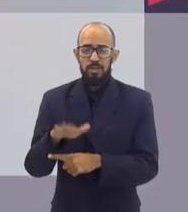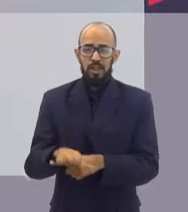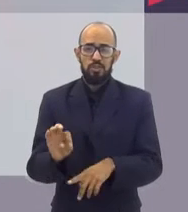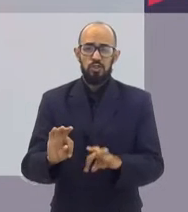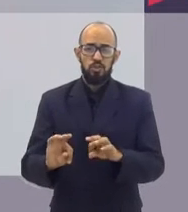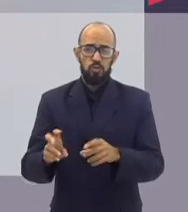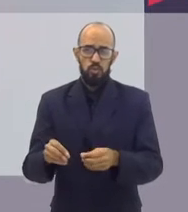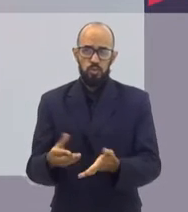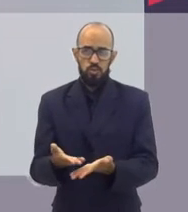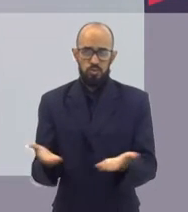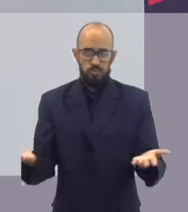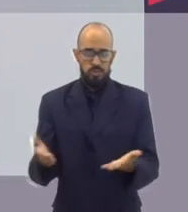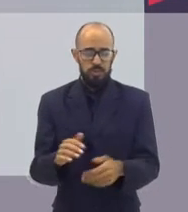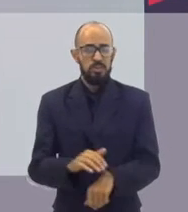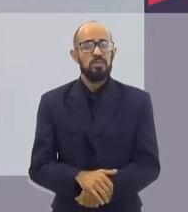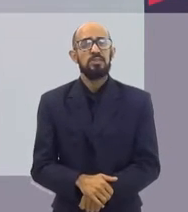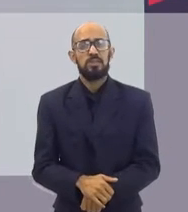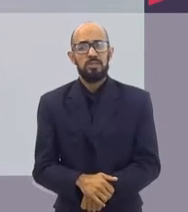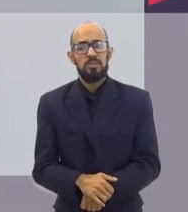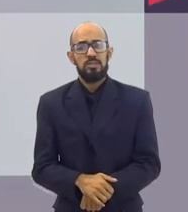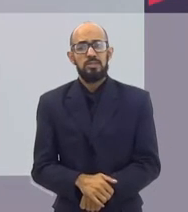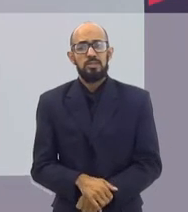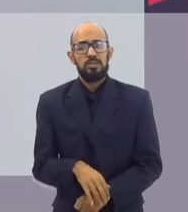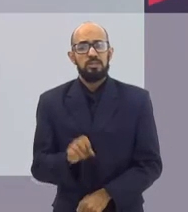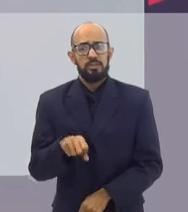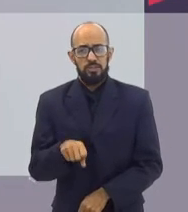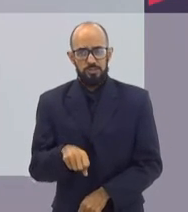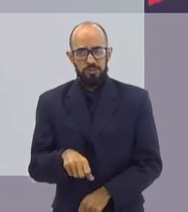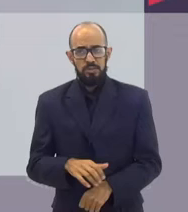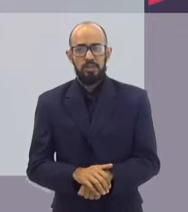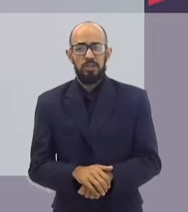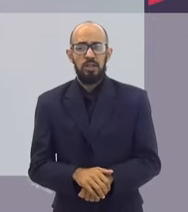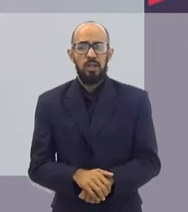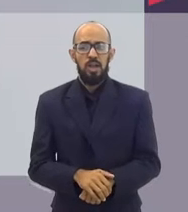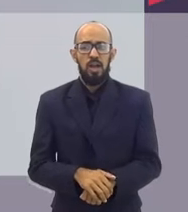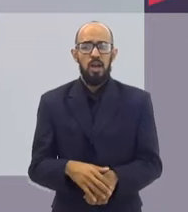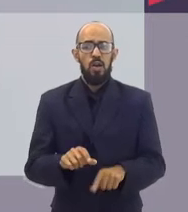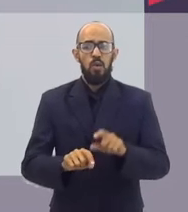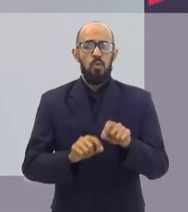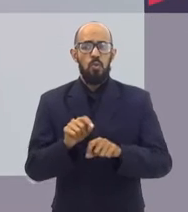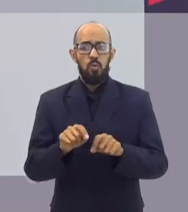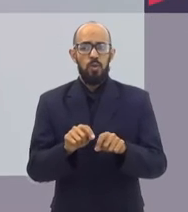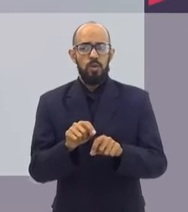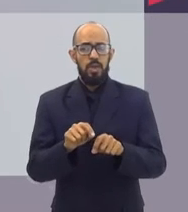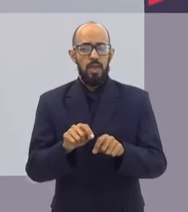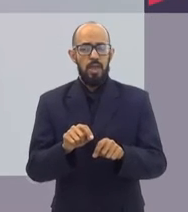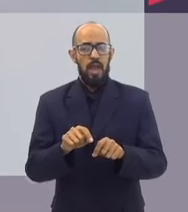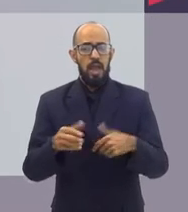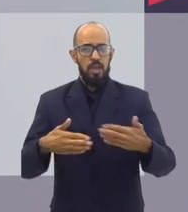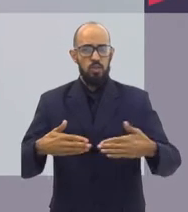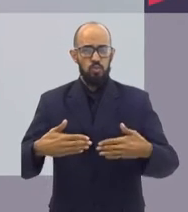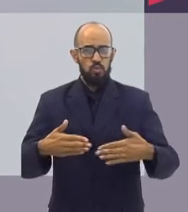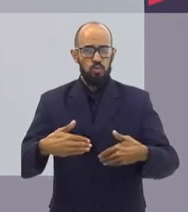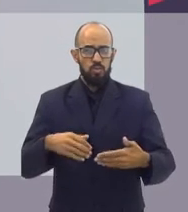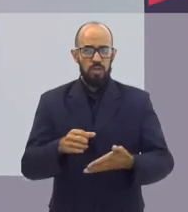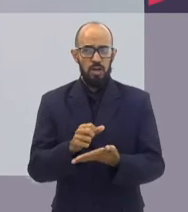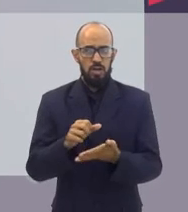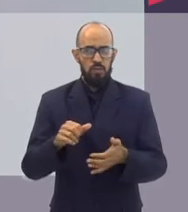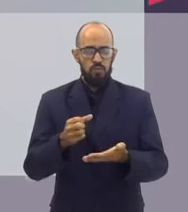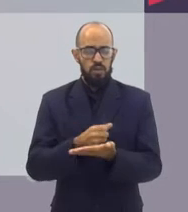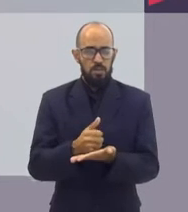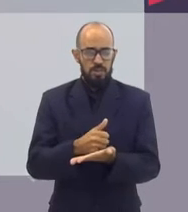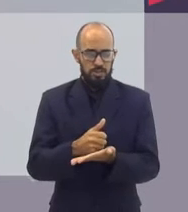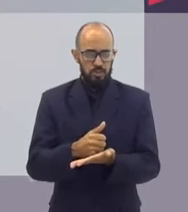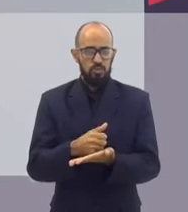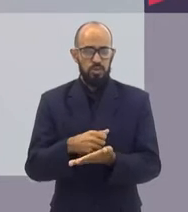Boa tarde a todos. Sim, é um desafio enorme, né, que a indústria farmacêutica mundial está enfrentando, né?